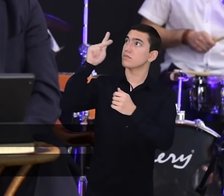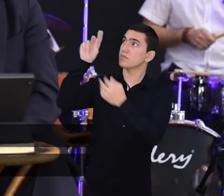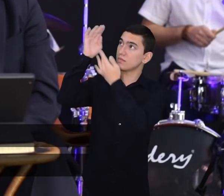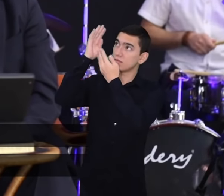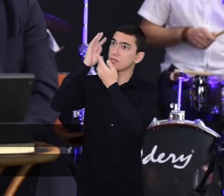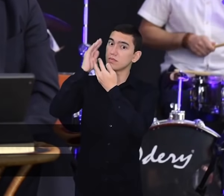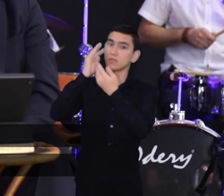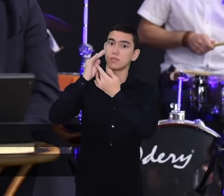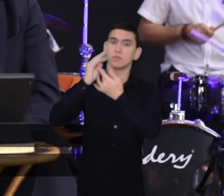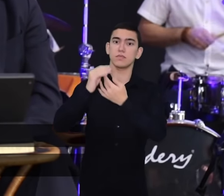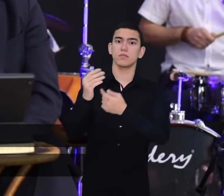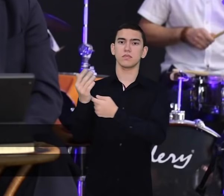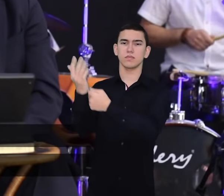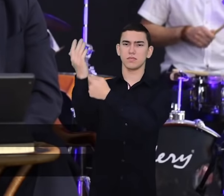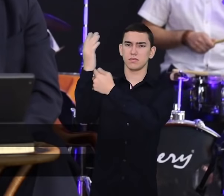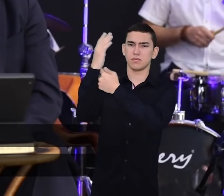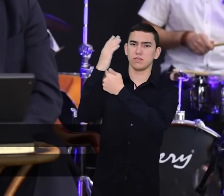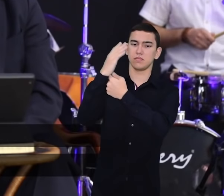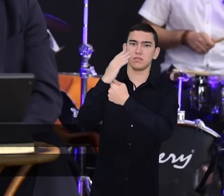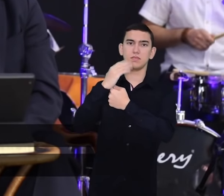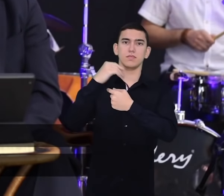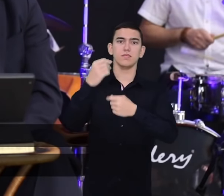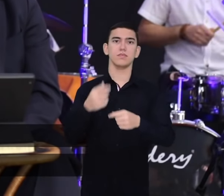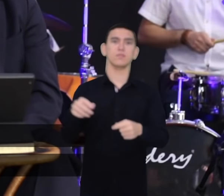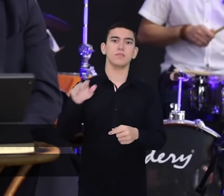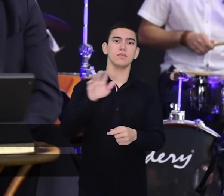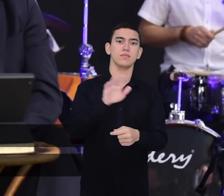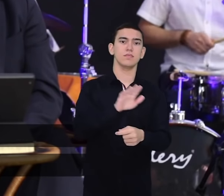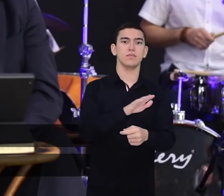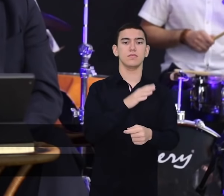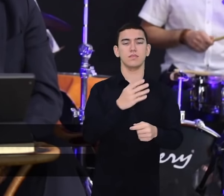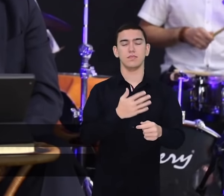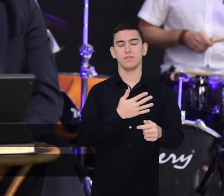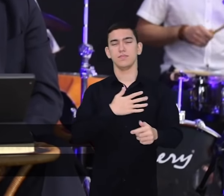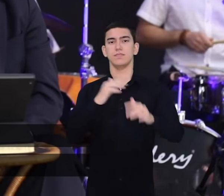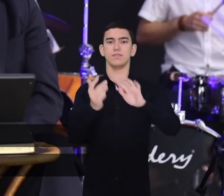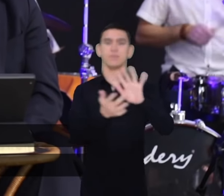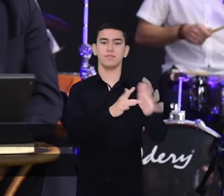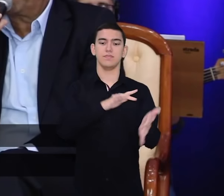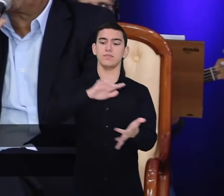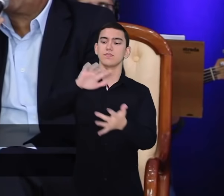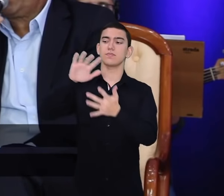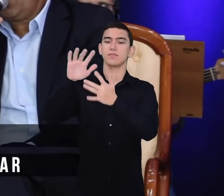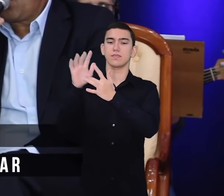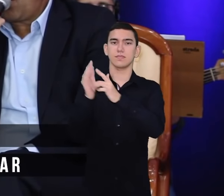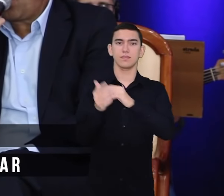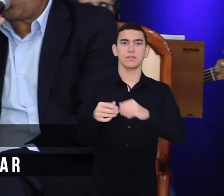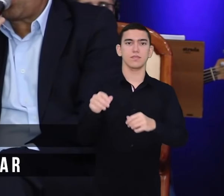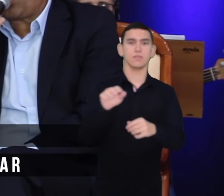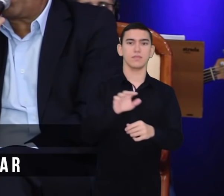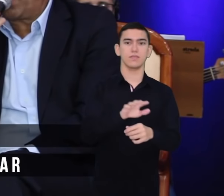tendo a fé, tua graça me há de bastar.